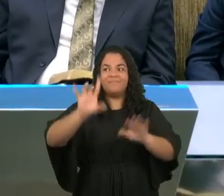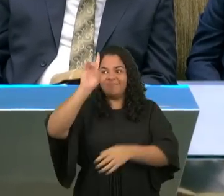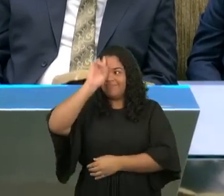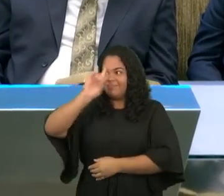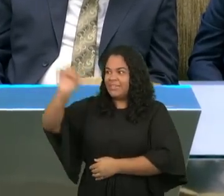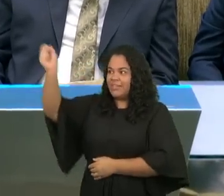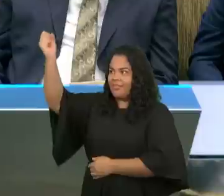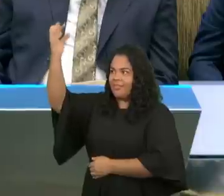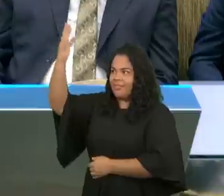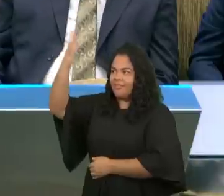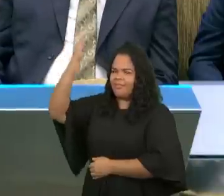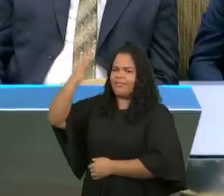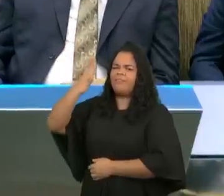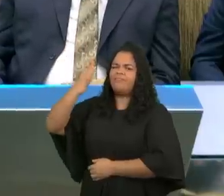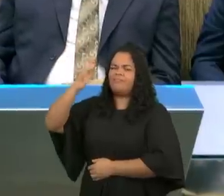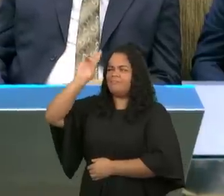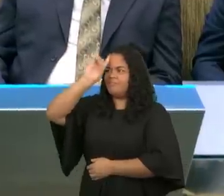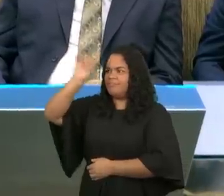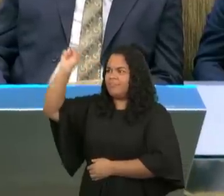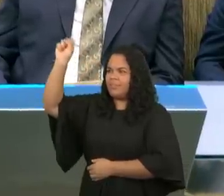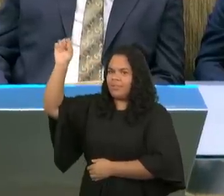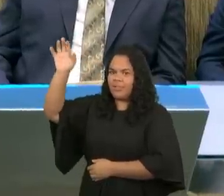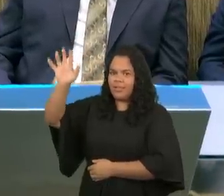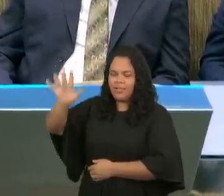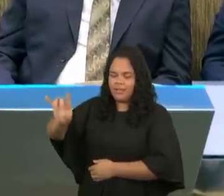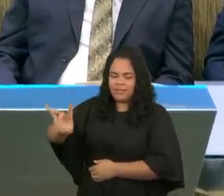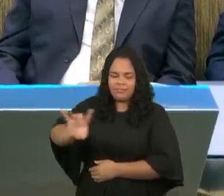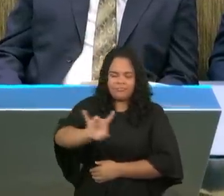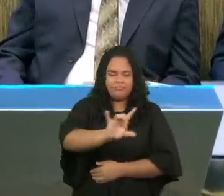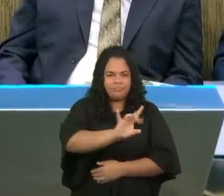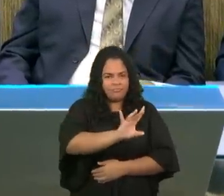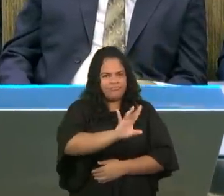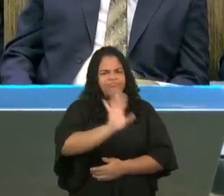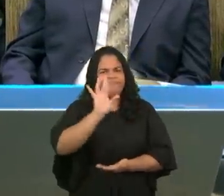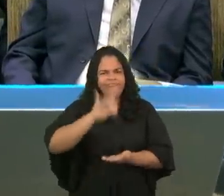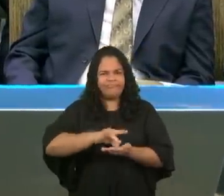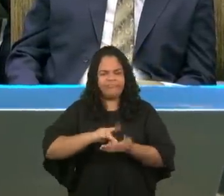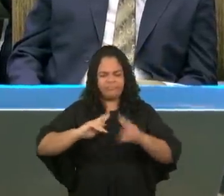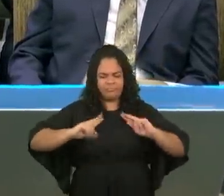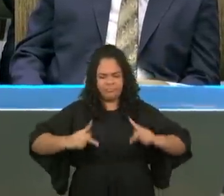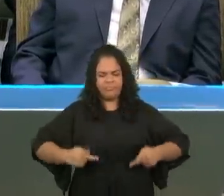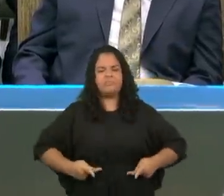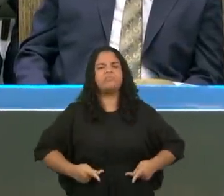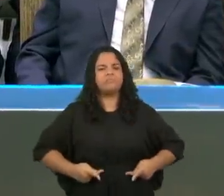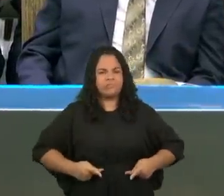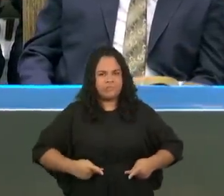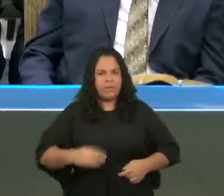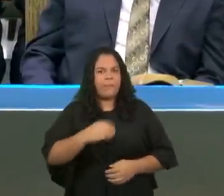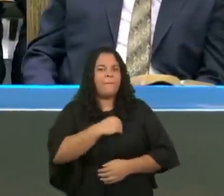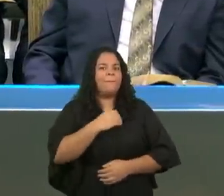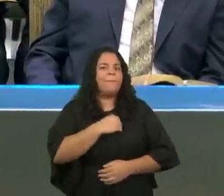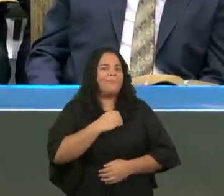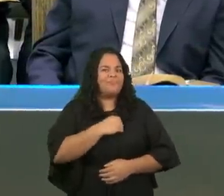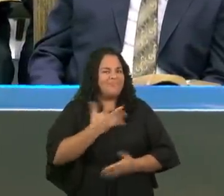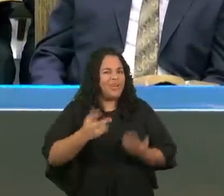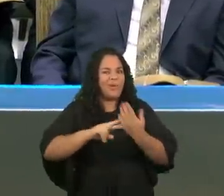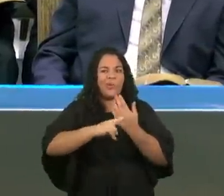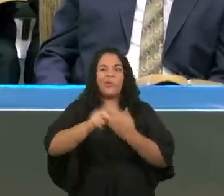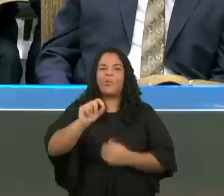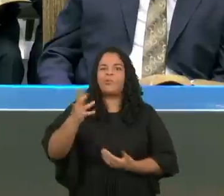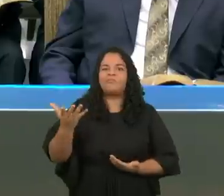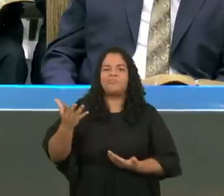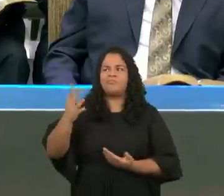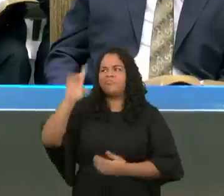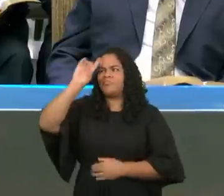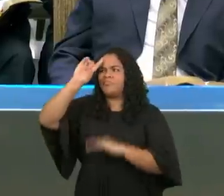amém. Mesmo o homem com essa doença chamada incredulidade, uma doença espiritual, para